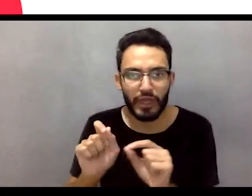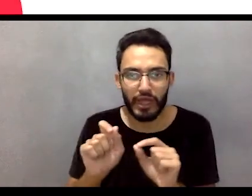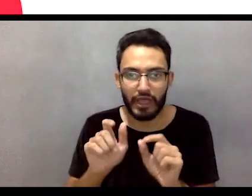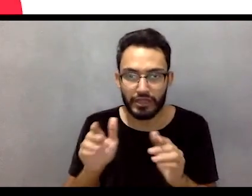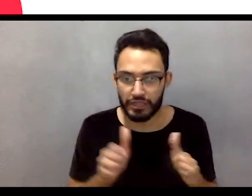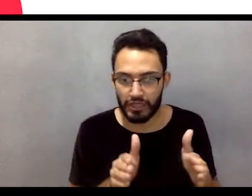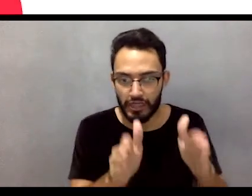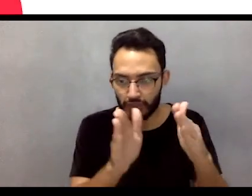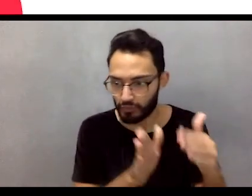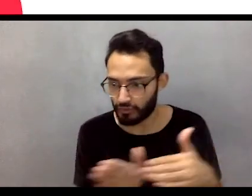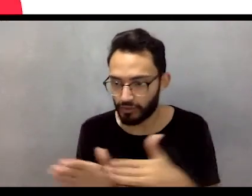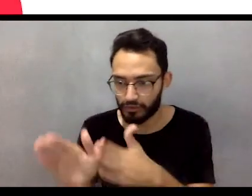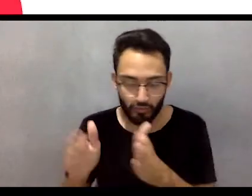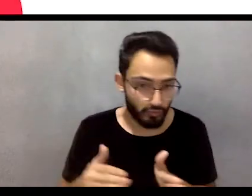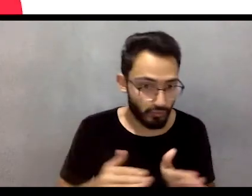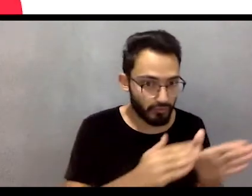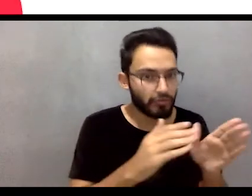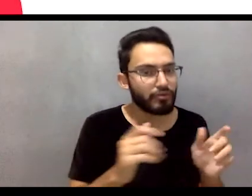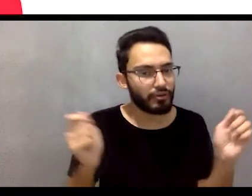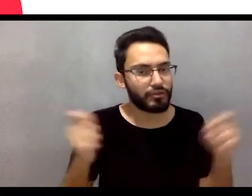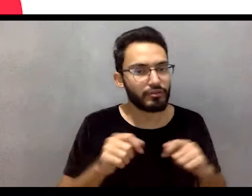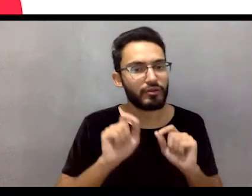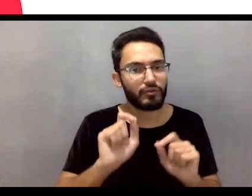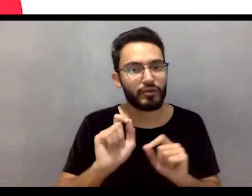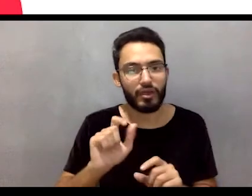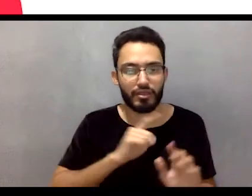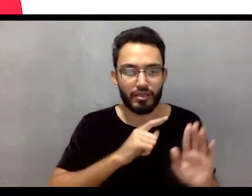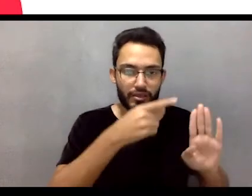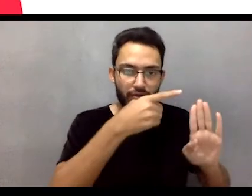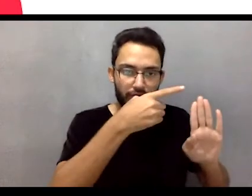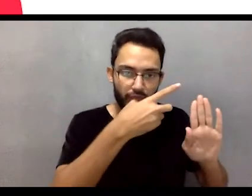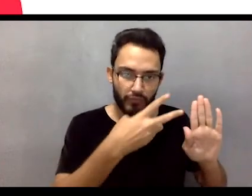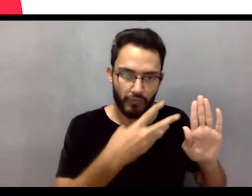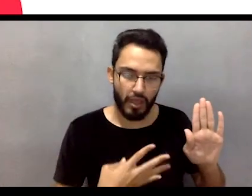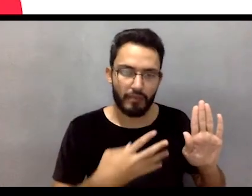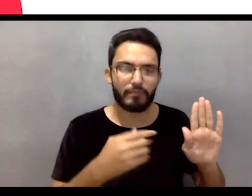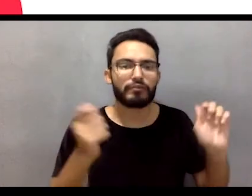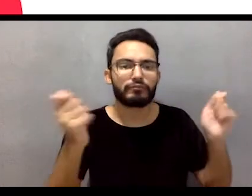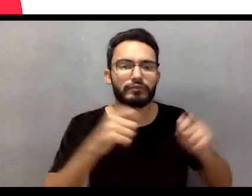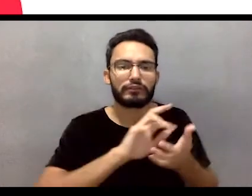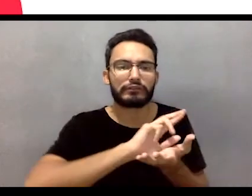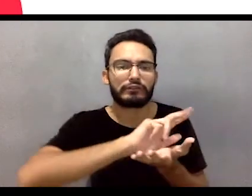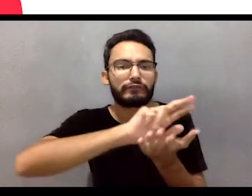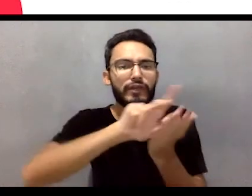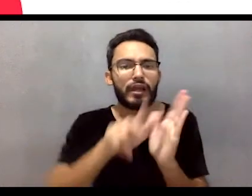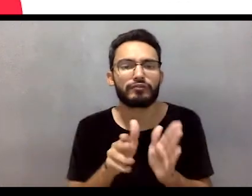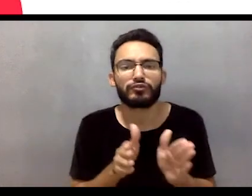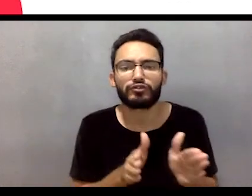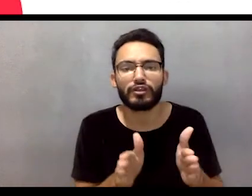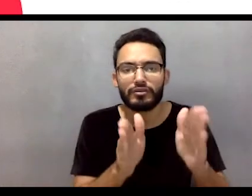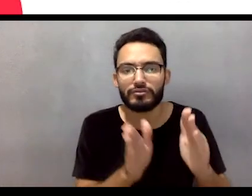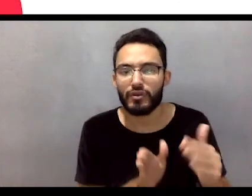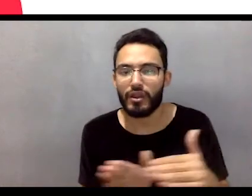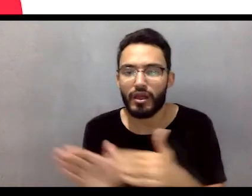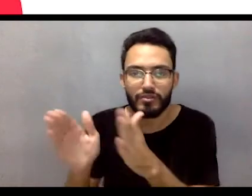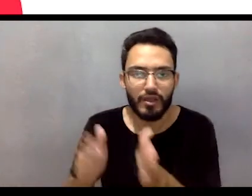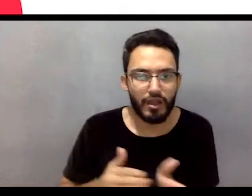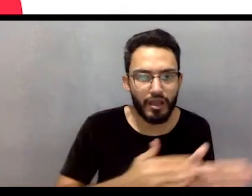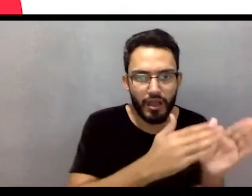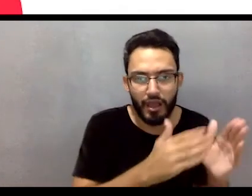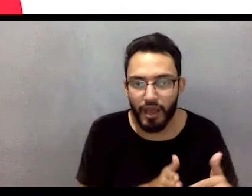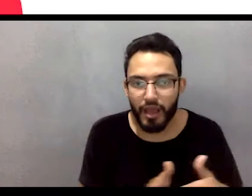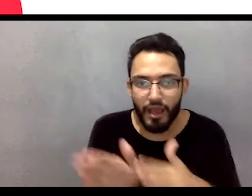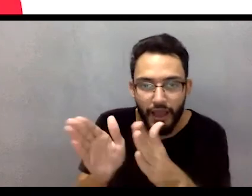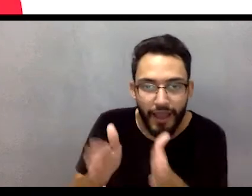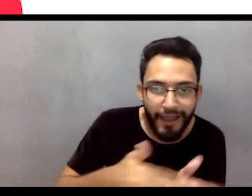direcionadores, a gente pode ter um épico pode ter diversos direcionadores, assim como